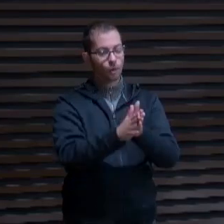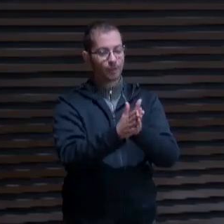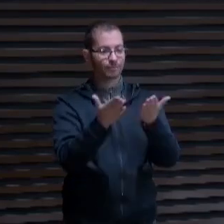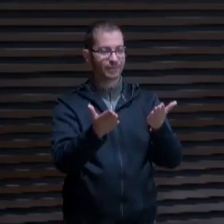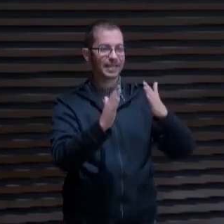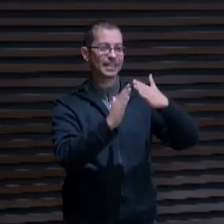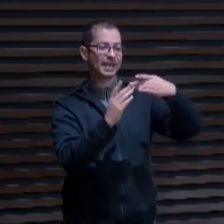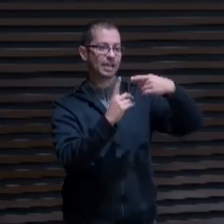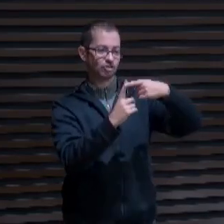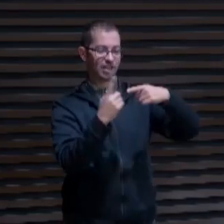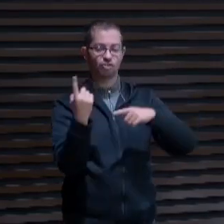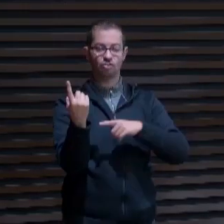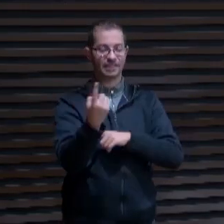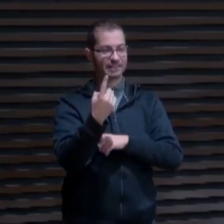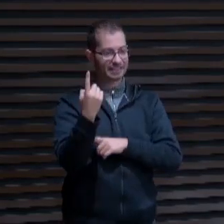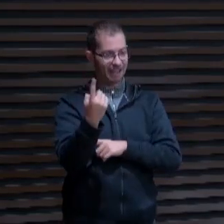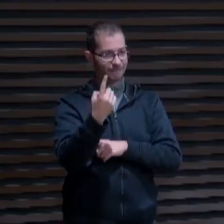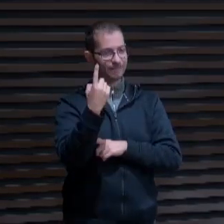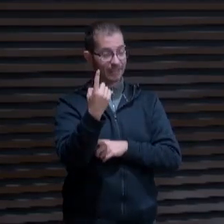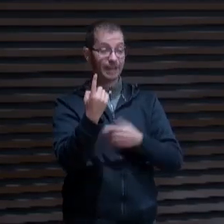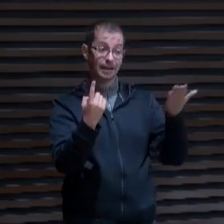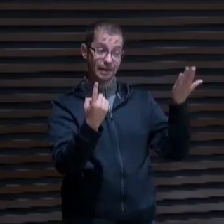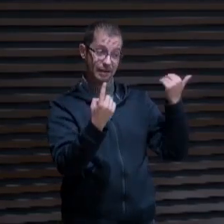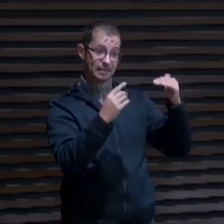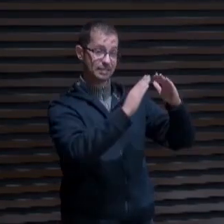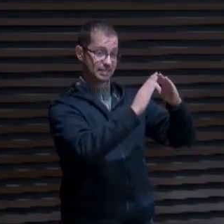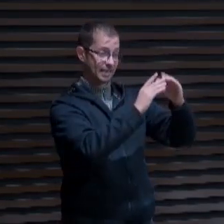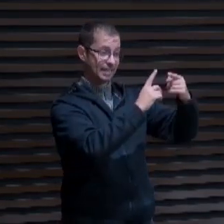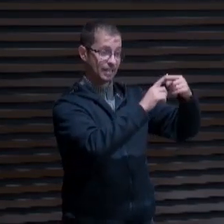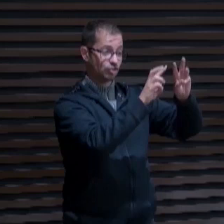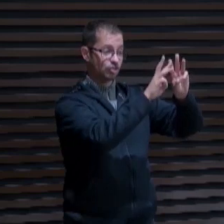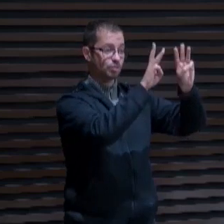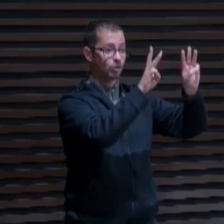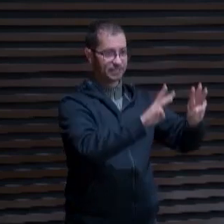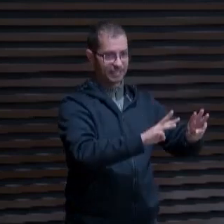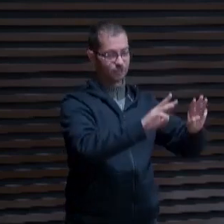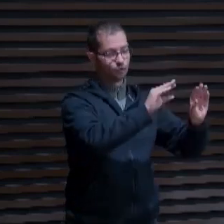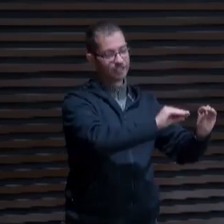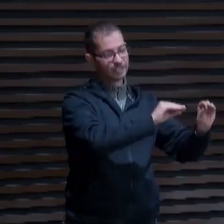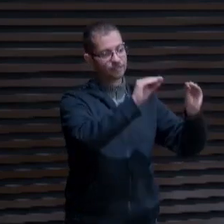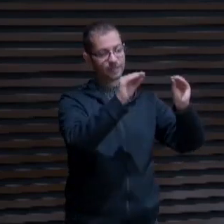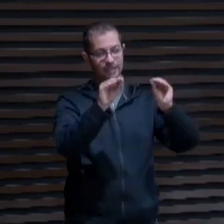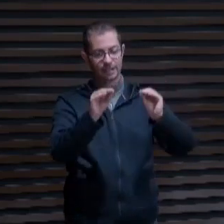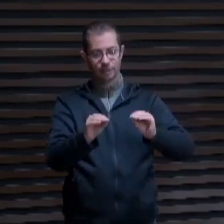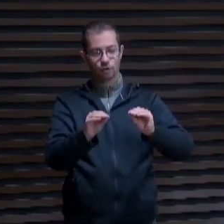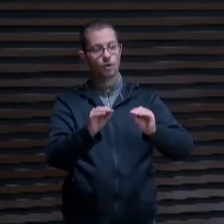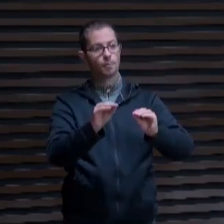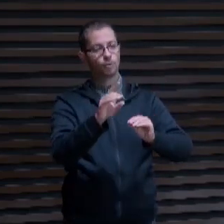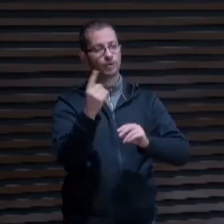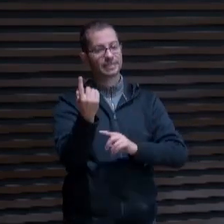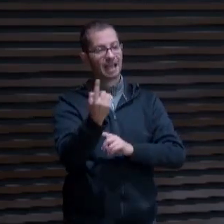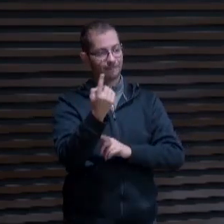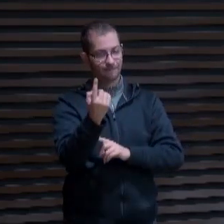Davi. Veja que o tabernáculo de Moisés, ele foi transferido por Davi e foi colocado em Gibeão.